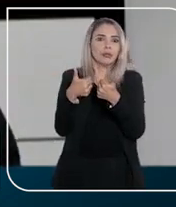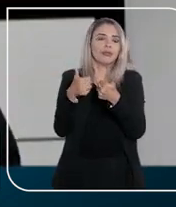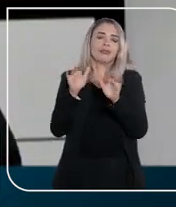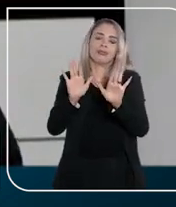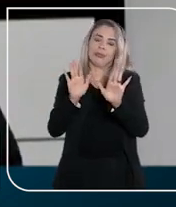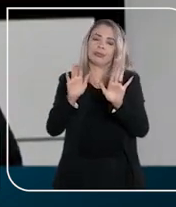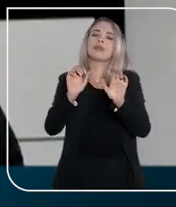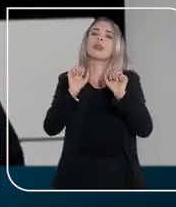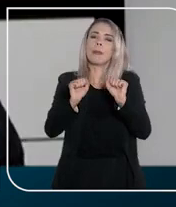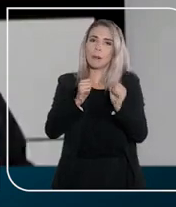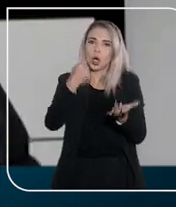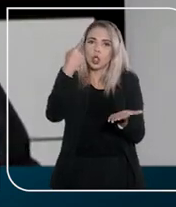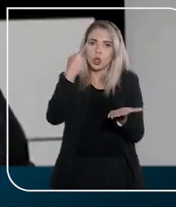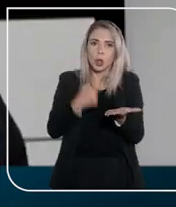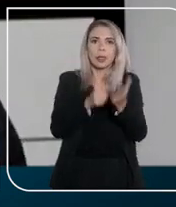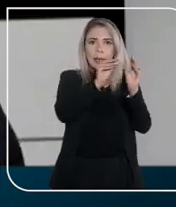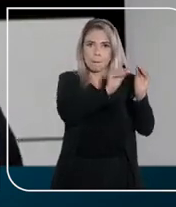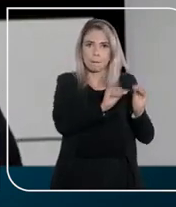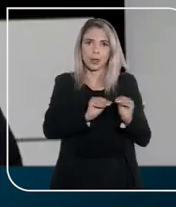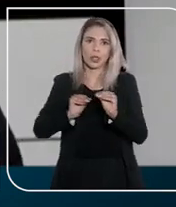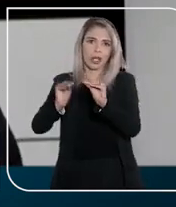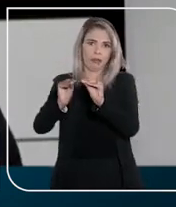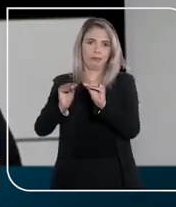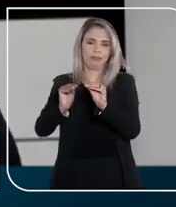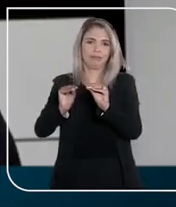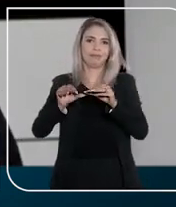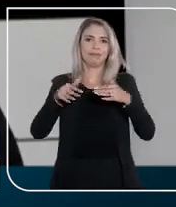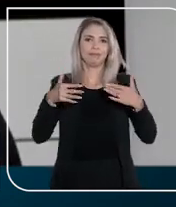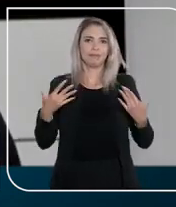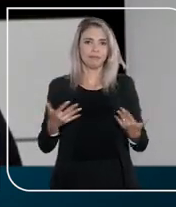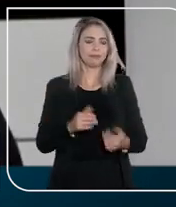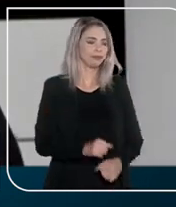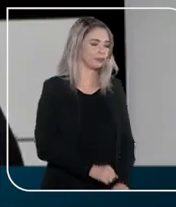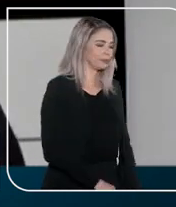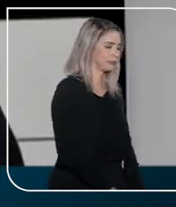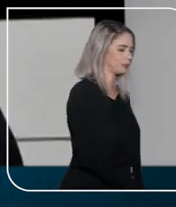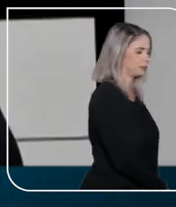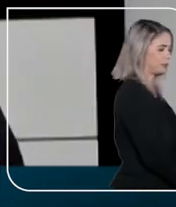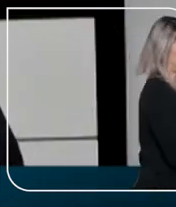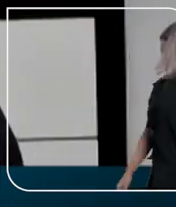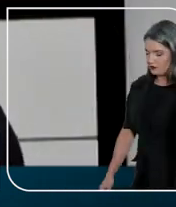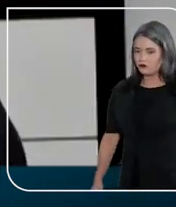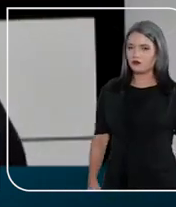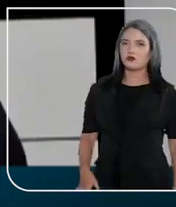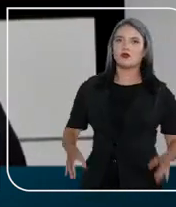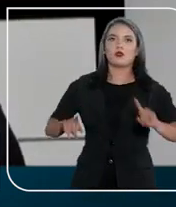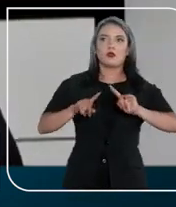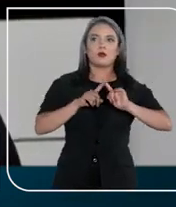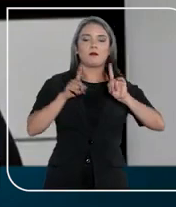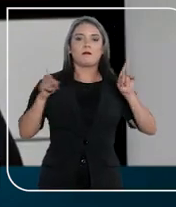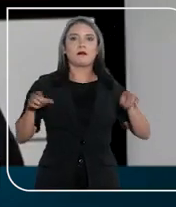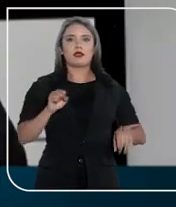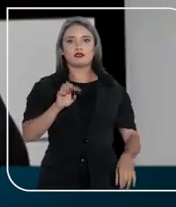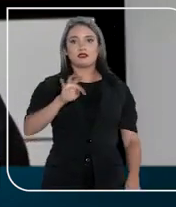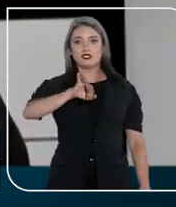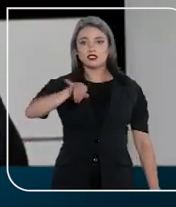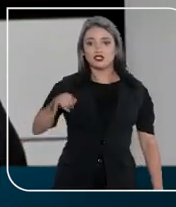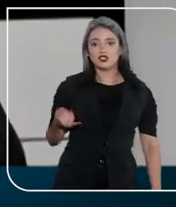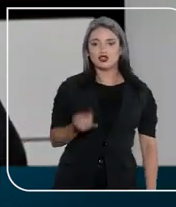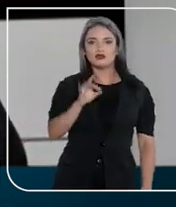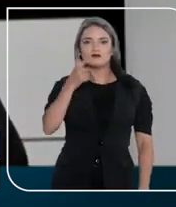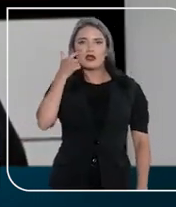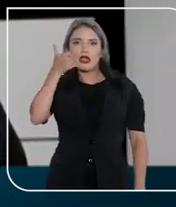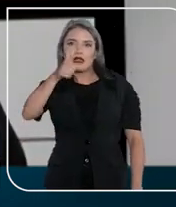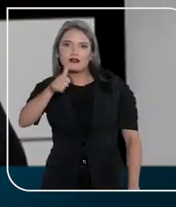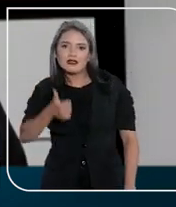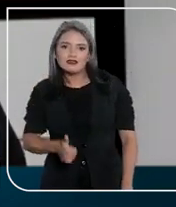tem o direito de remarcar. Como o Superior Tribunal de Justiça vai analisar só em óbice de uma eventual violação à lei, não vai